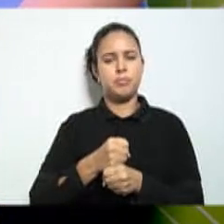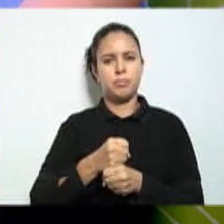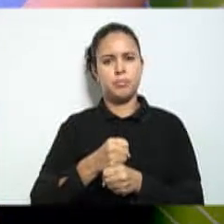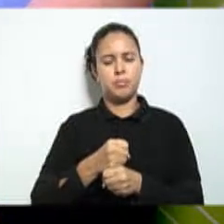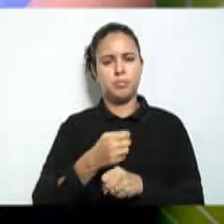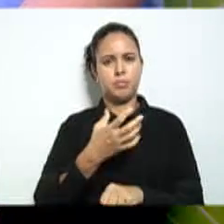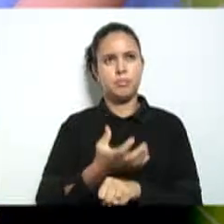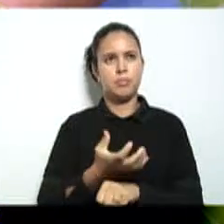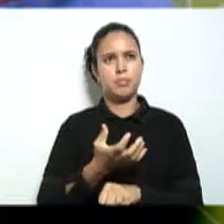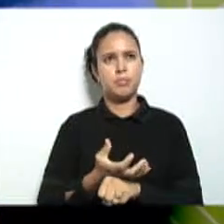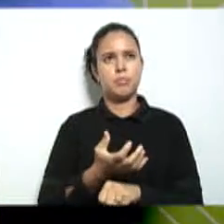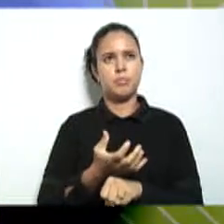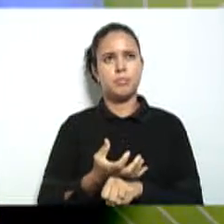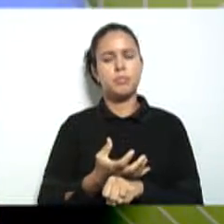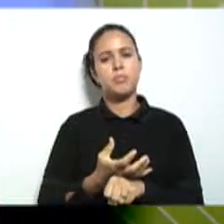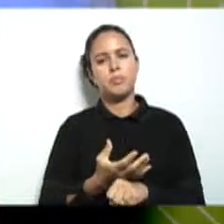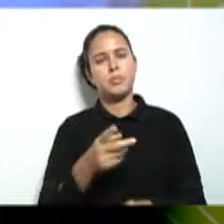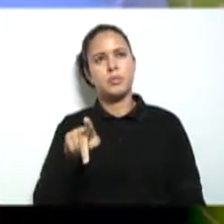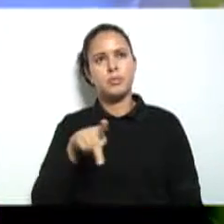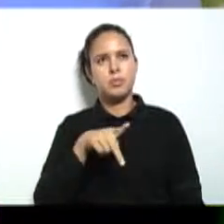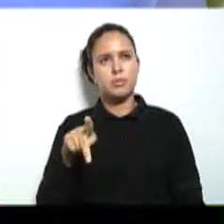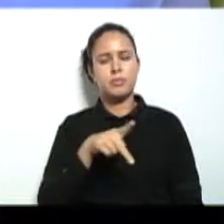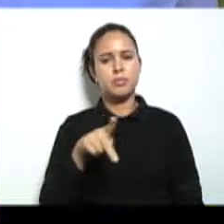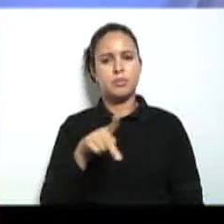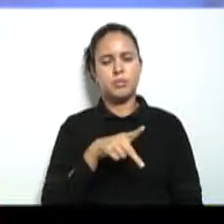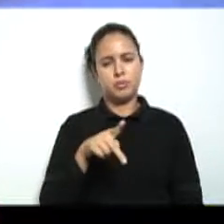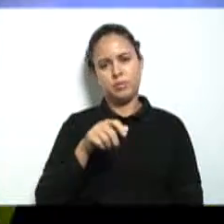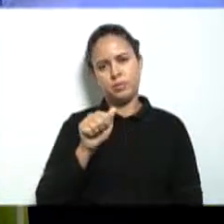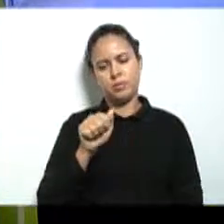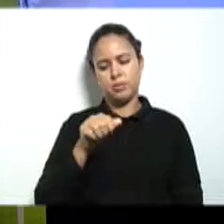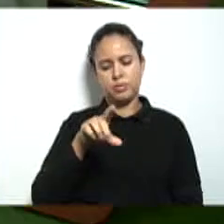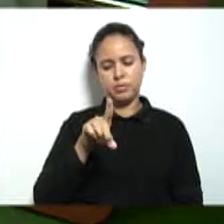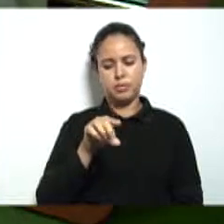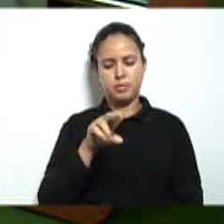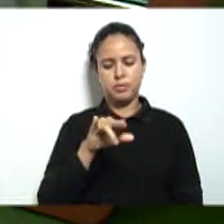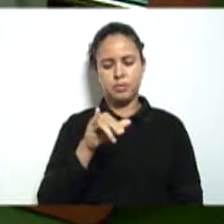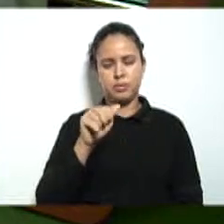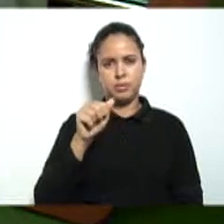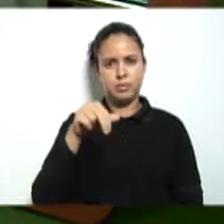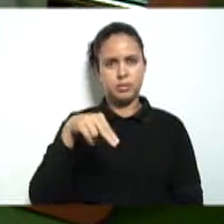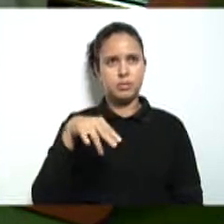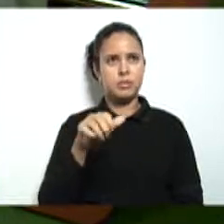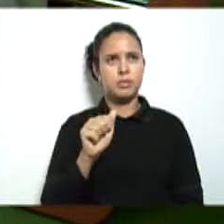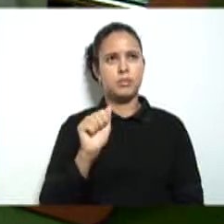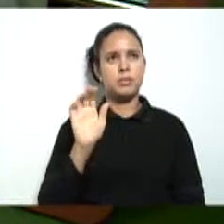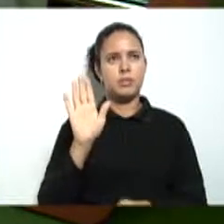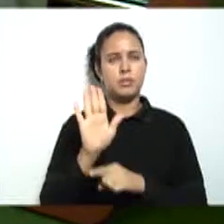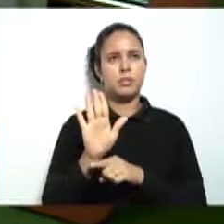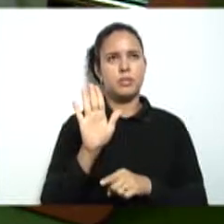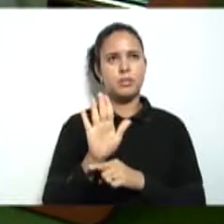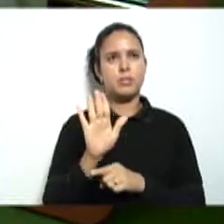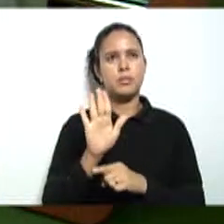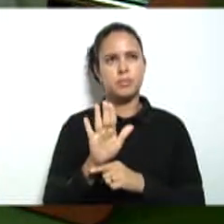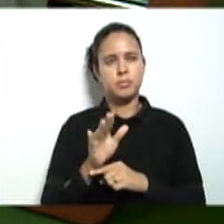A professora Adriana, nossa coordenadora, ela vai ajudar a gente aqui. E a gente está aqui para mostrar para vocês, está dando para